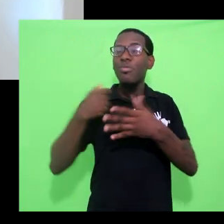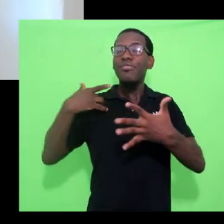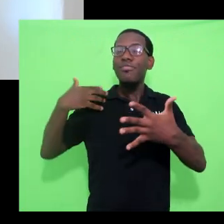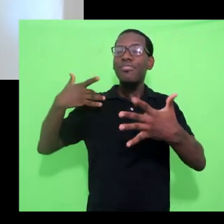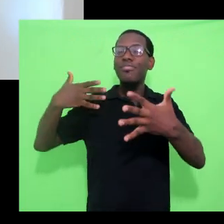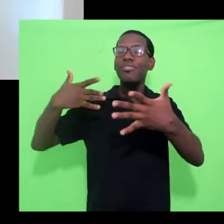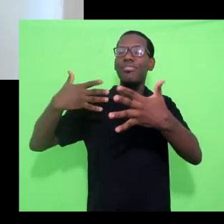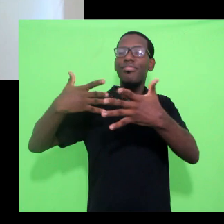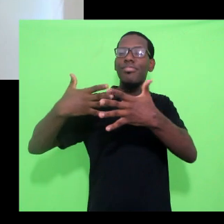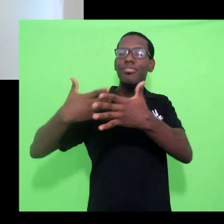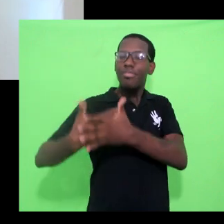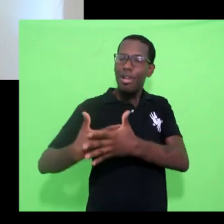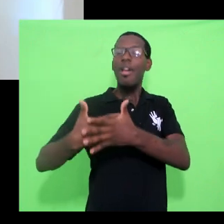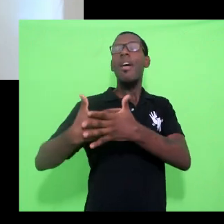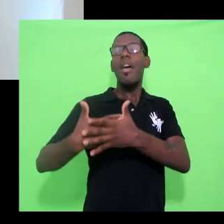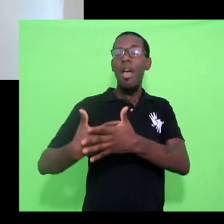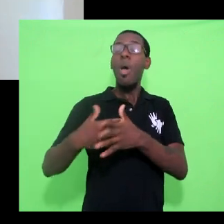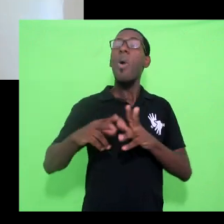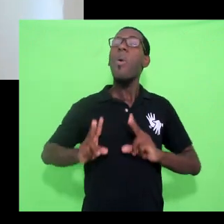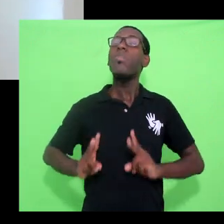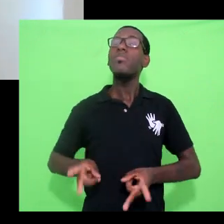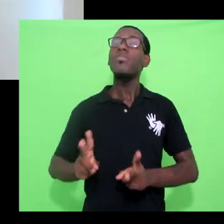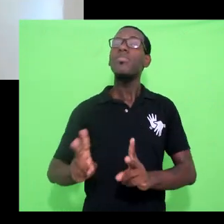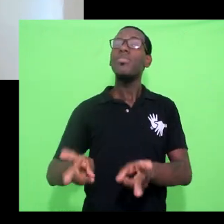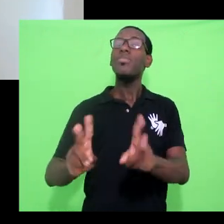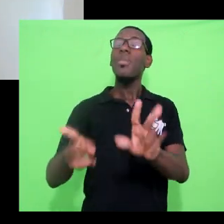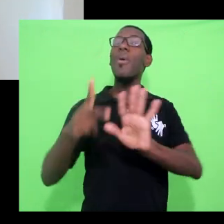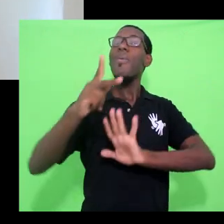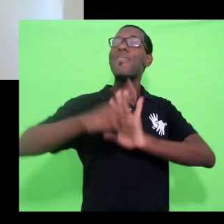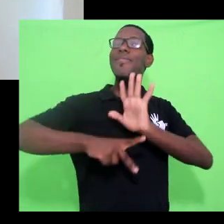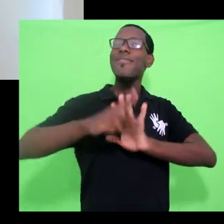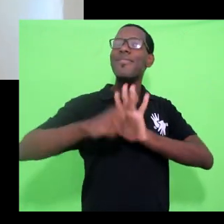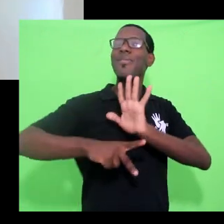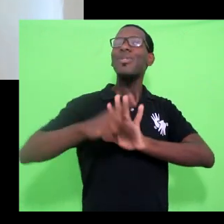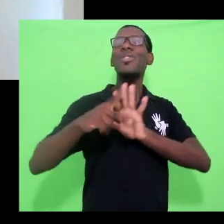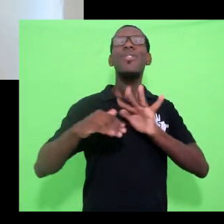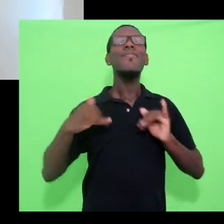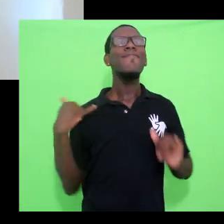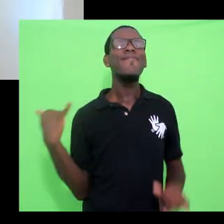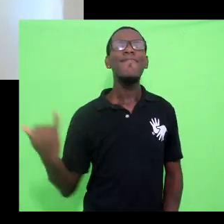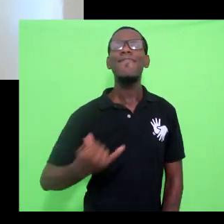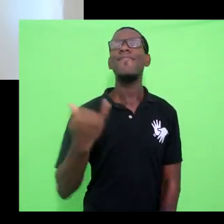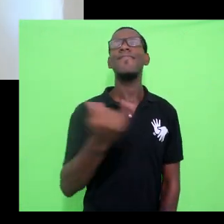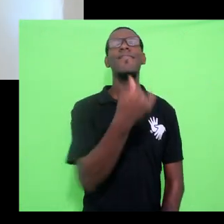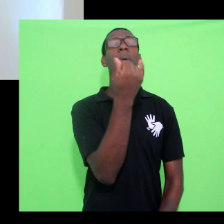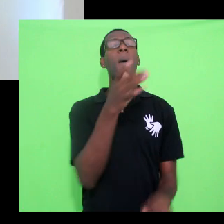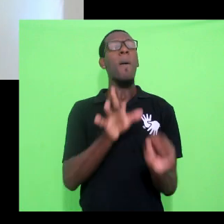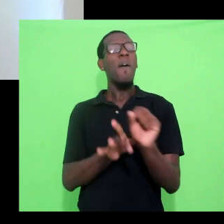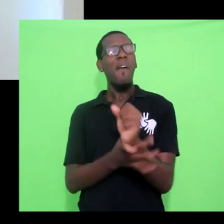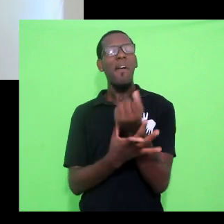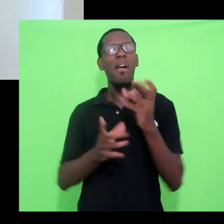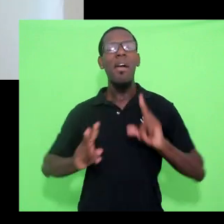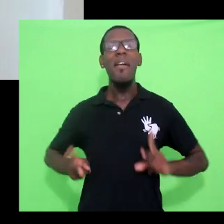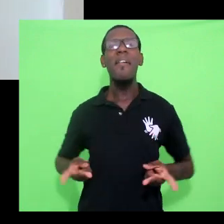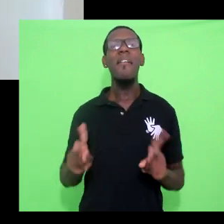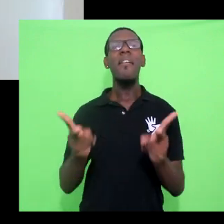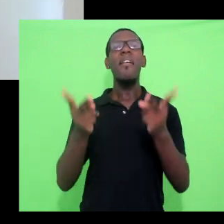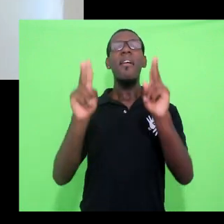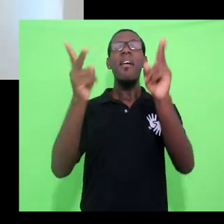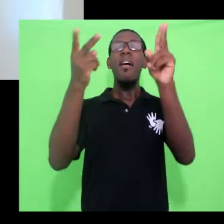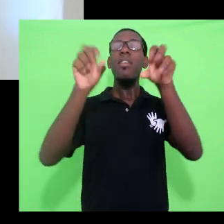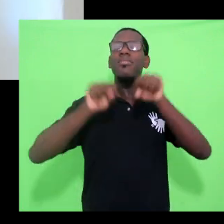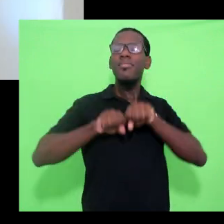o Instituto, para que ele possa, nas décadas, todos os anos aí, décadas,